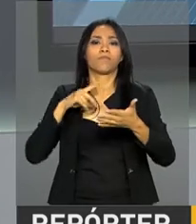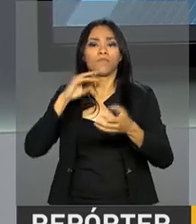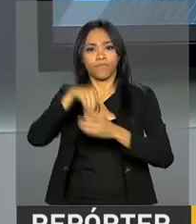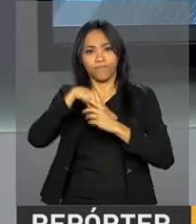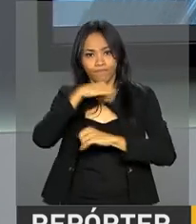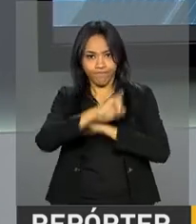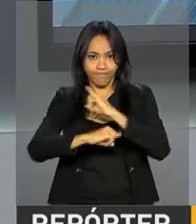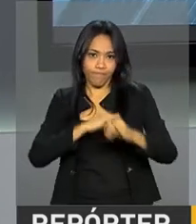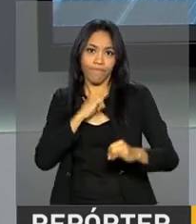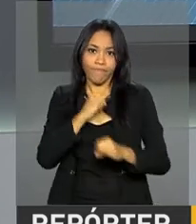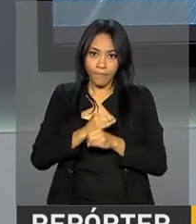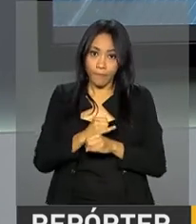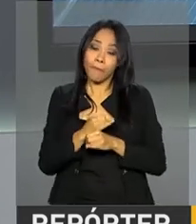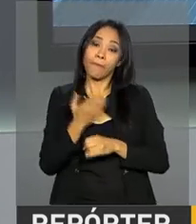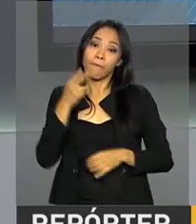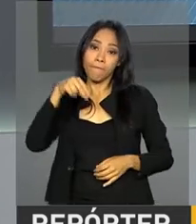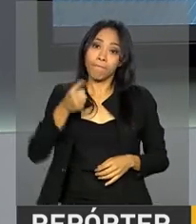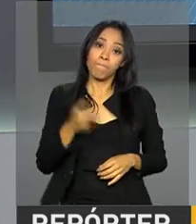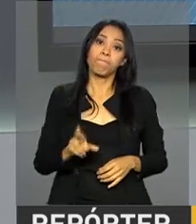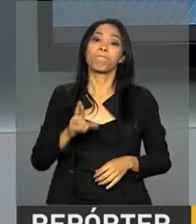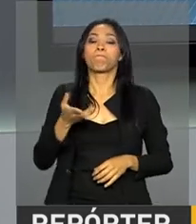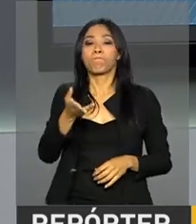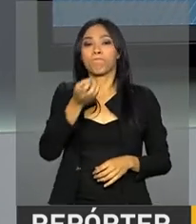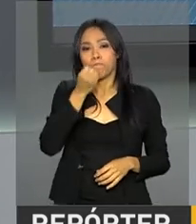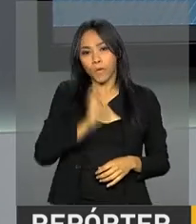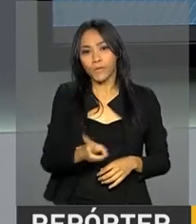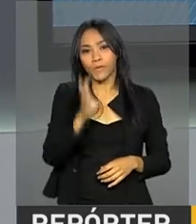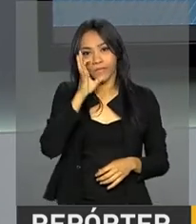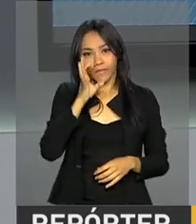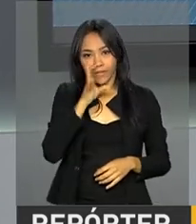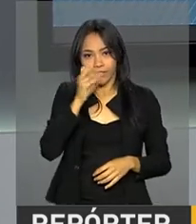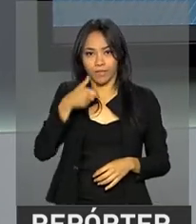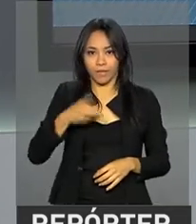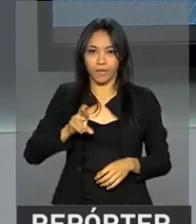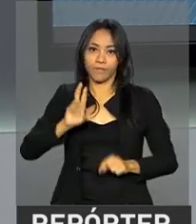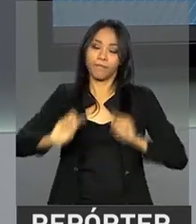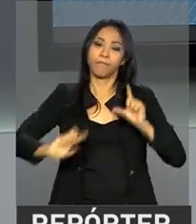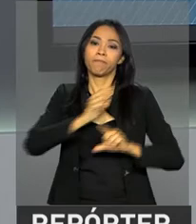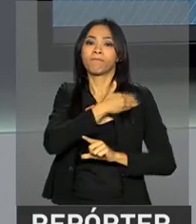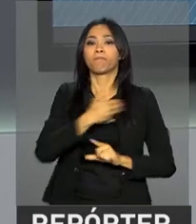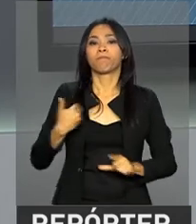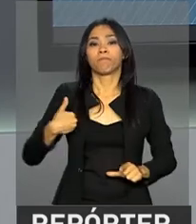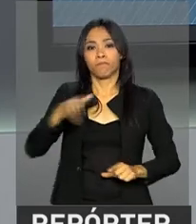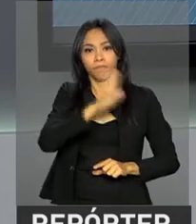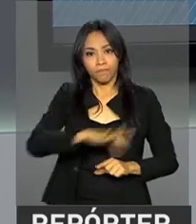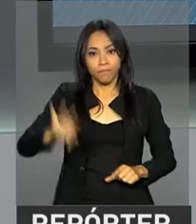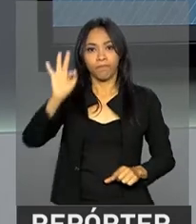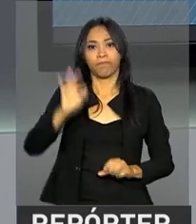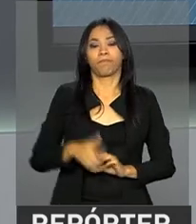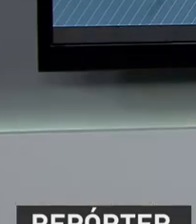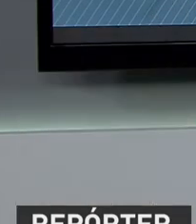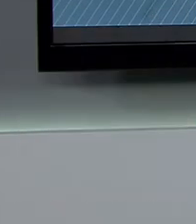página da nbr na internet continue com a gente aqui na nbr a tv do governo federal